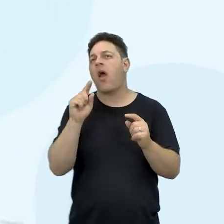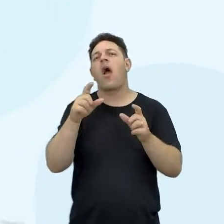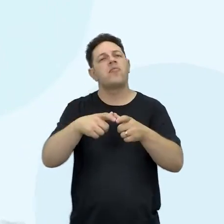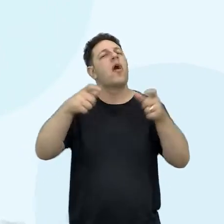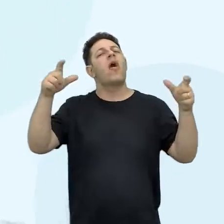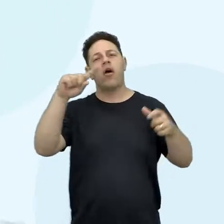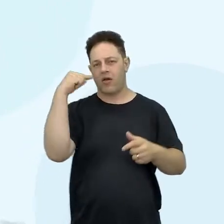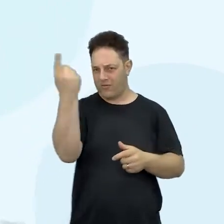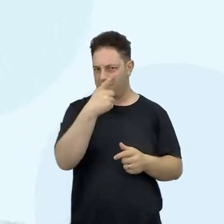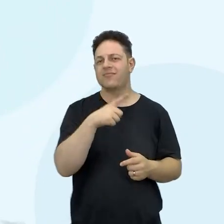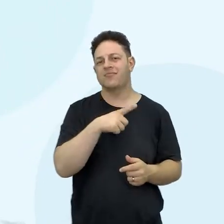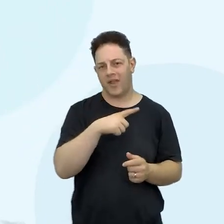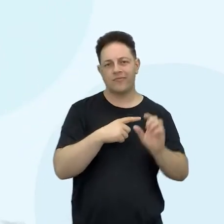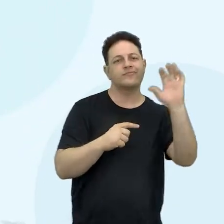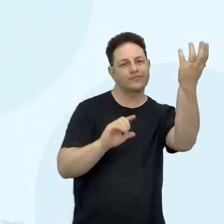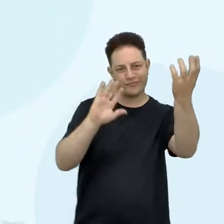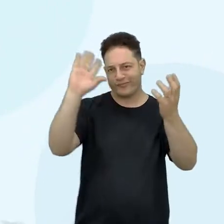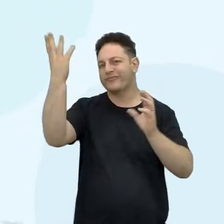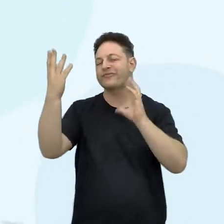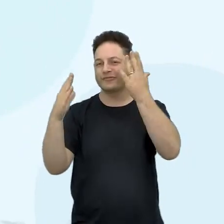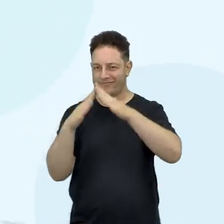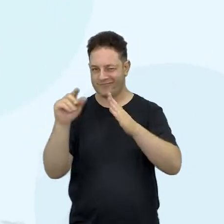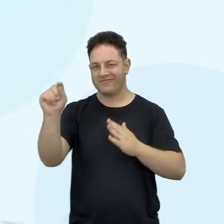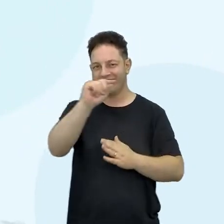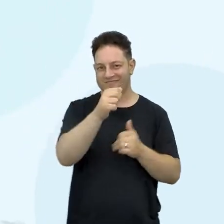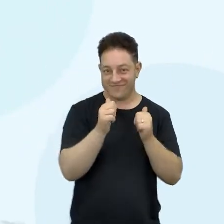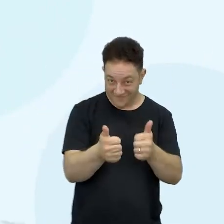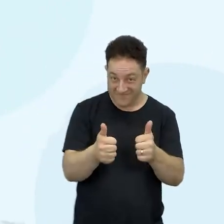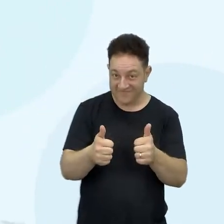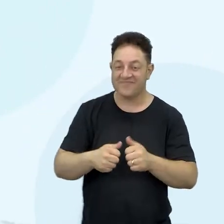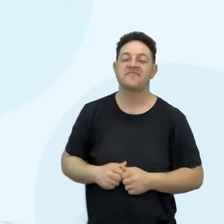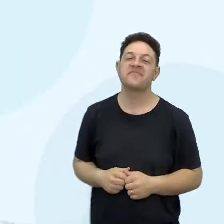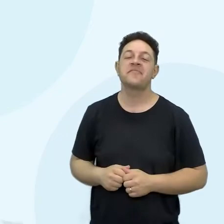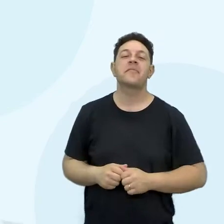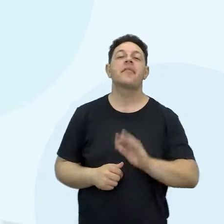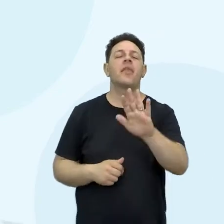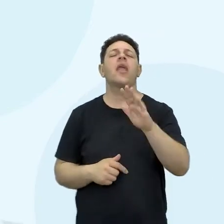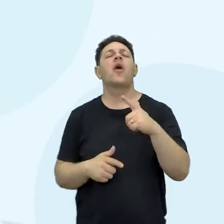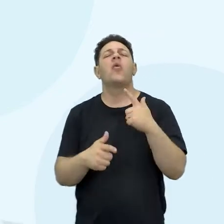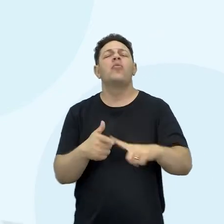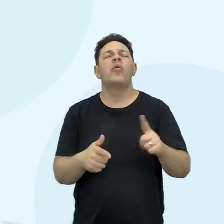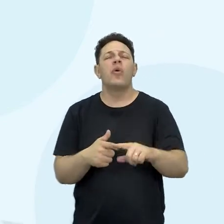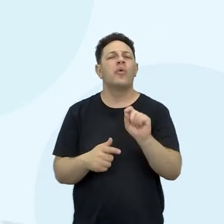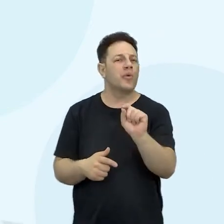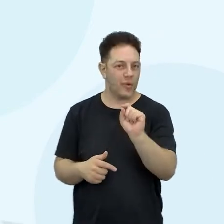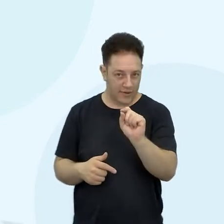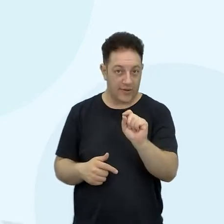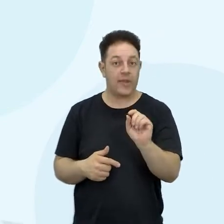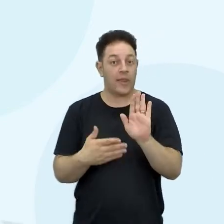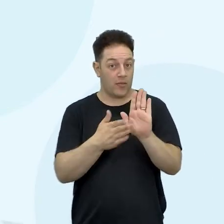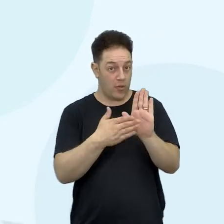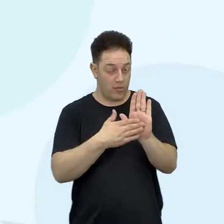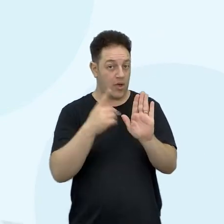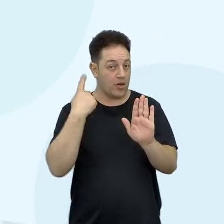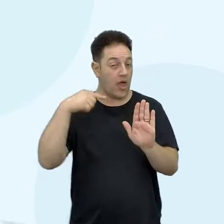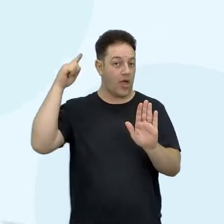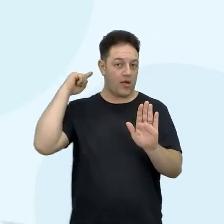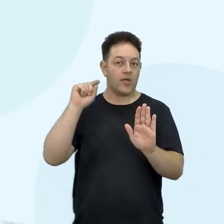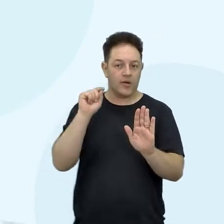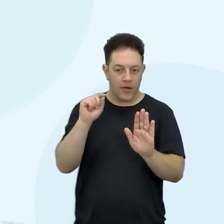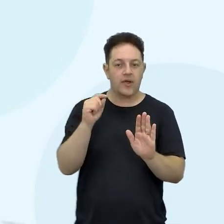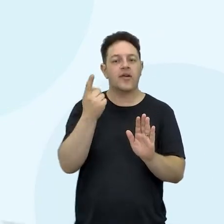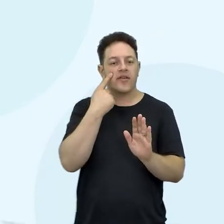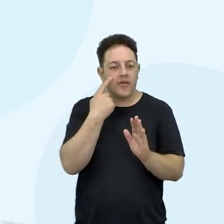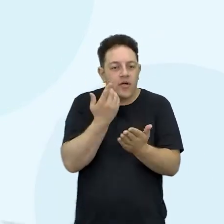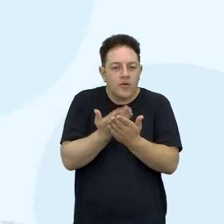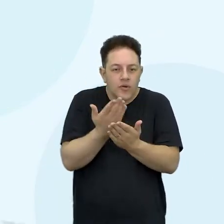que acontecem aí nas residências, beleza? Então, o problema é o seguinte, que a gente propôs anteriormente e é o que a